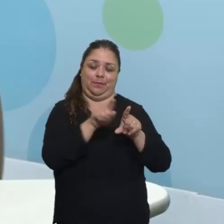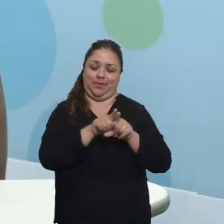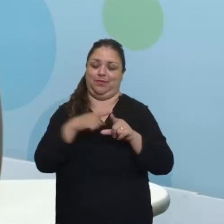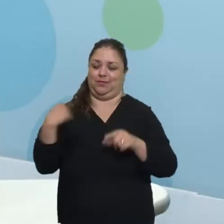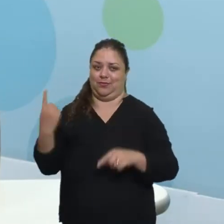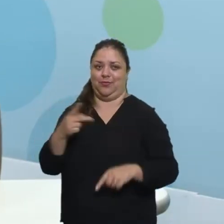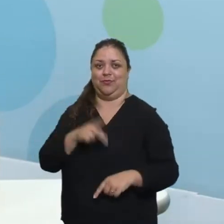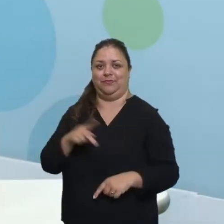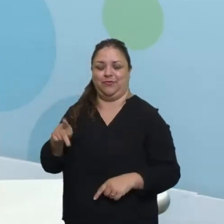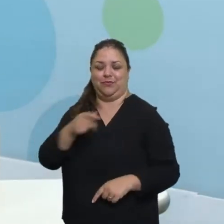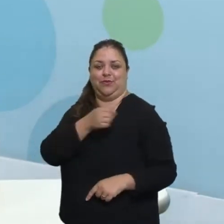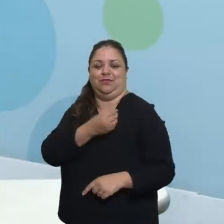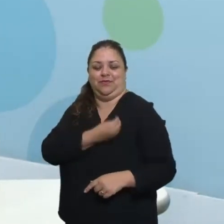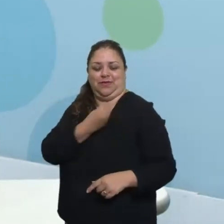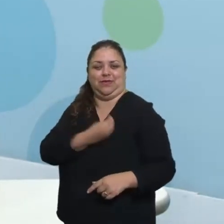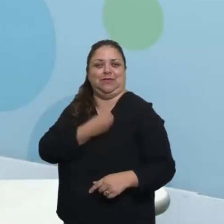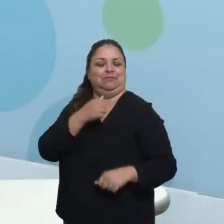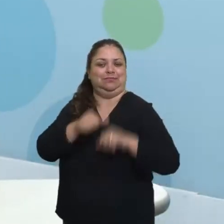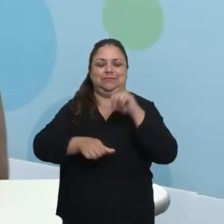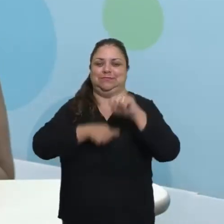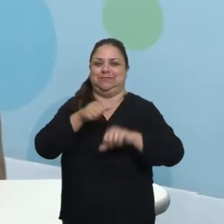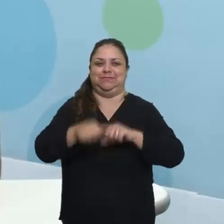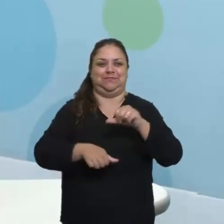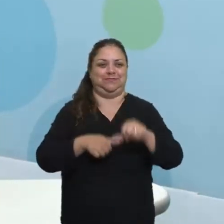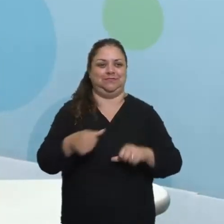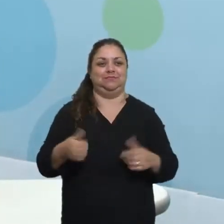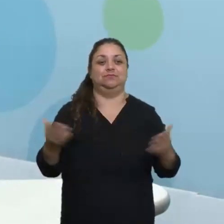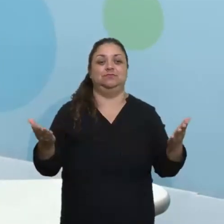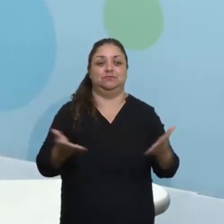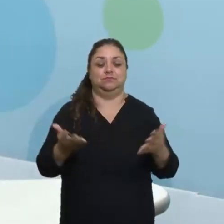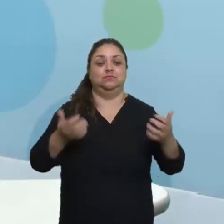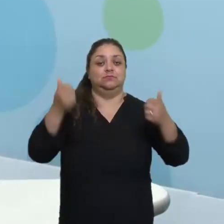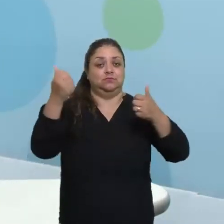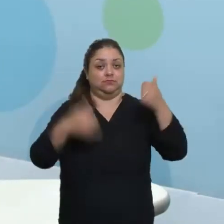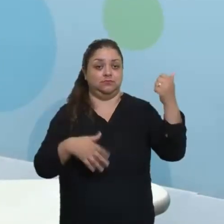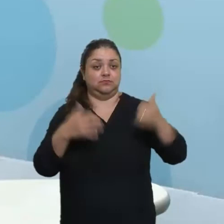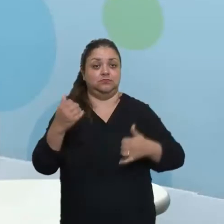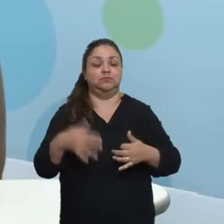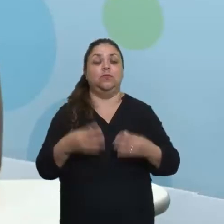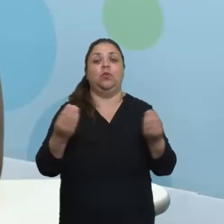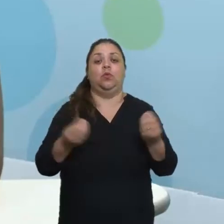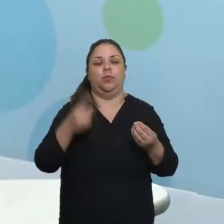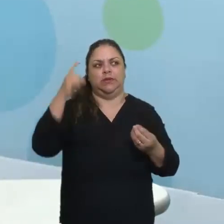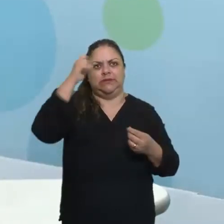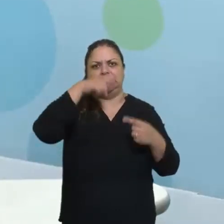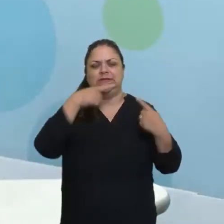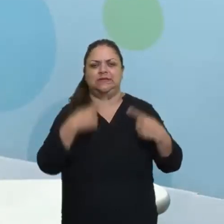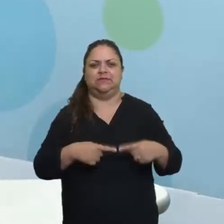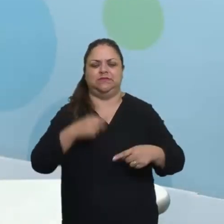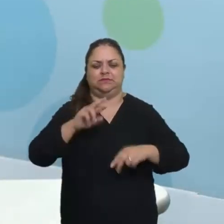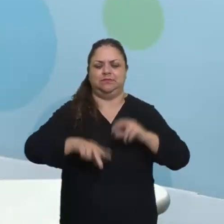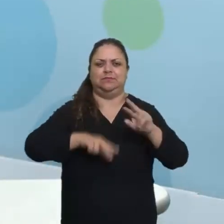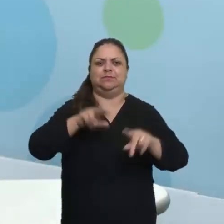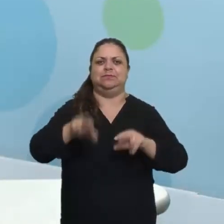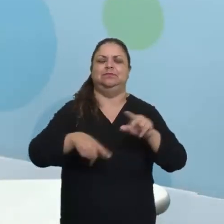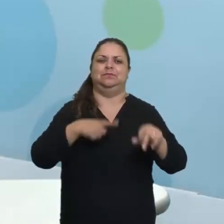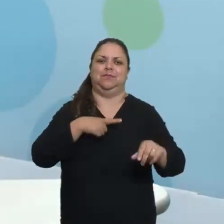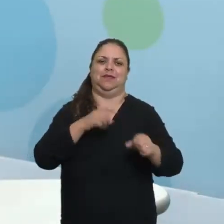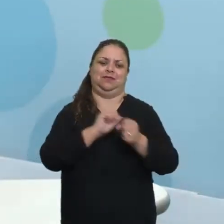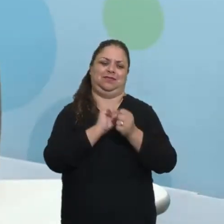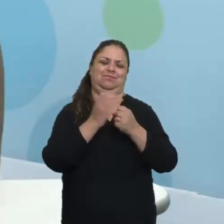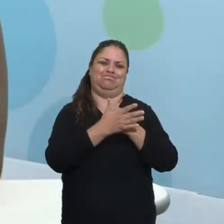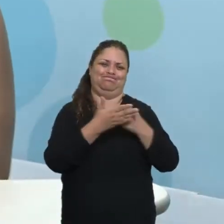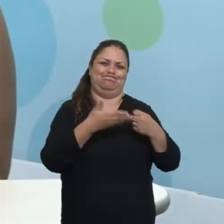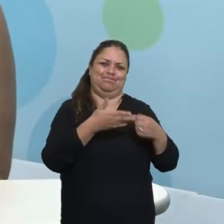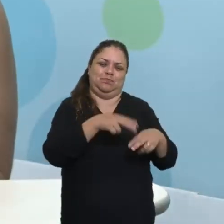o professor de me trouxe para a gente aí as habilidades cognitivas e agora que já falou pouquinho dessas situações desafiadoras que ocorreram em por conta da